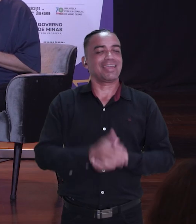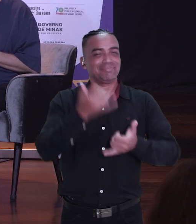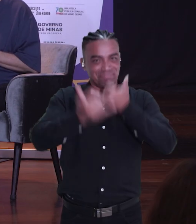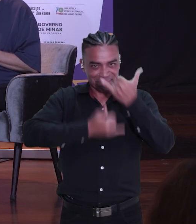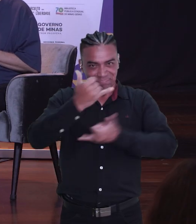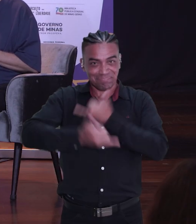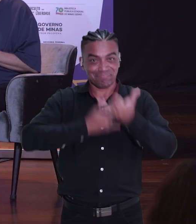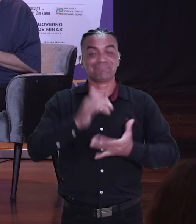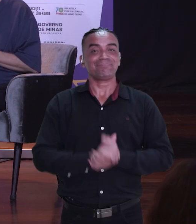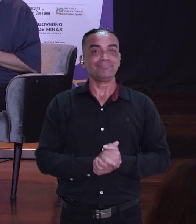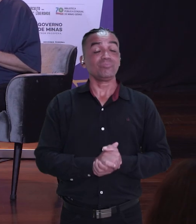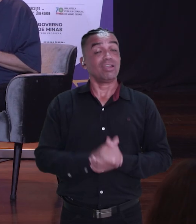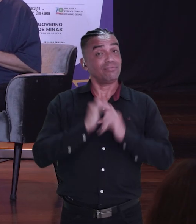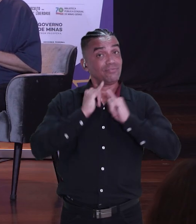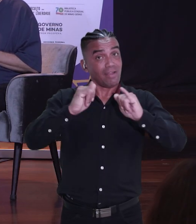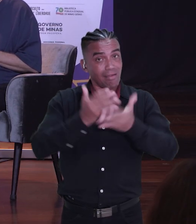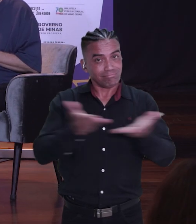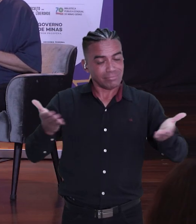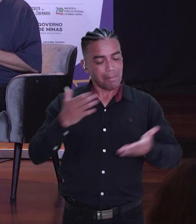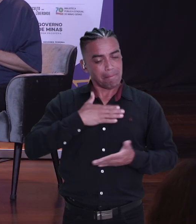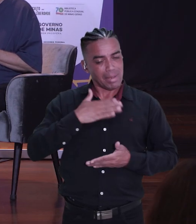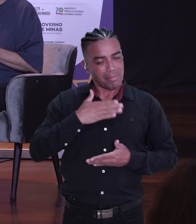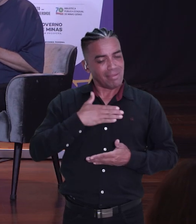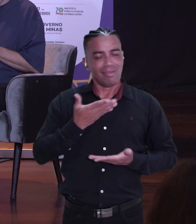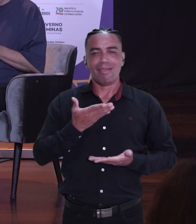Brincadeira. E é dizer que para mim é uma